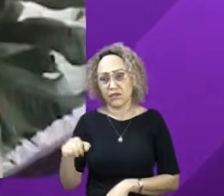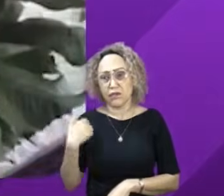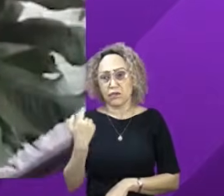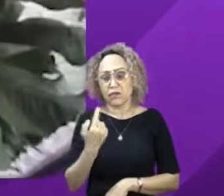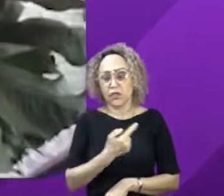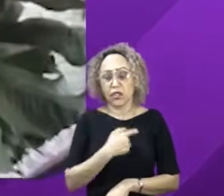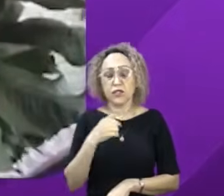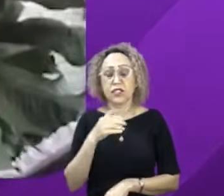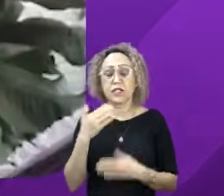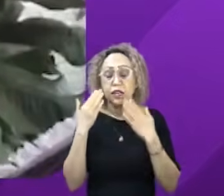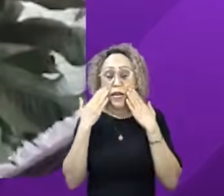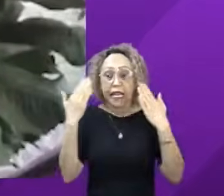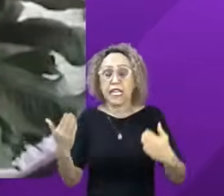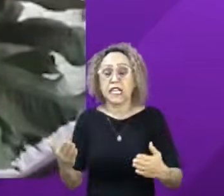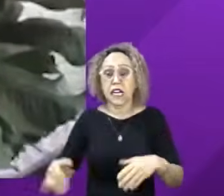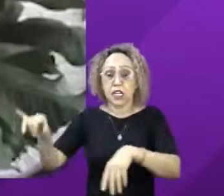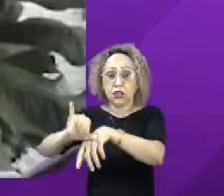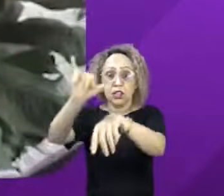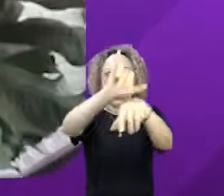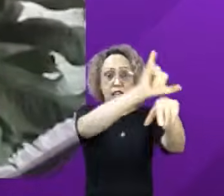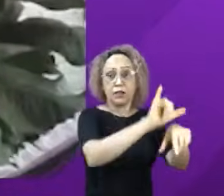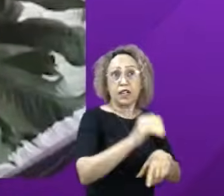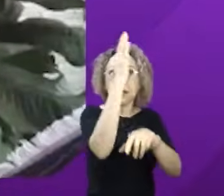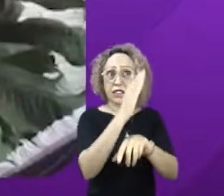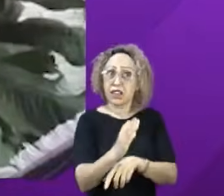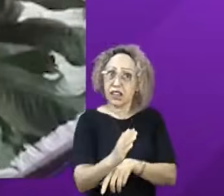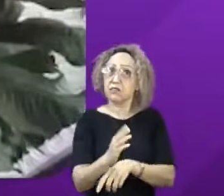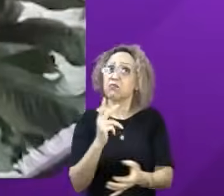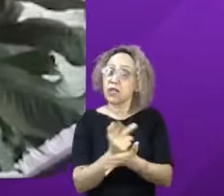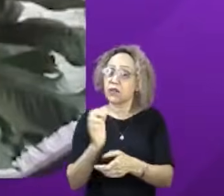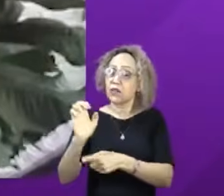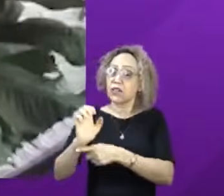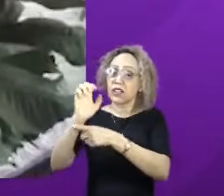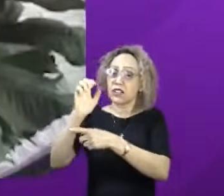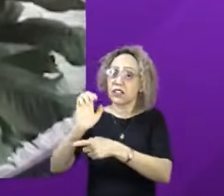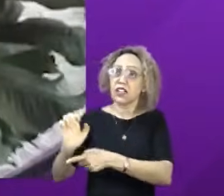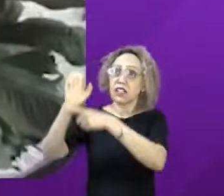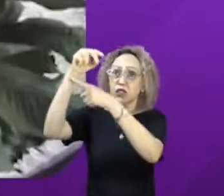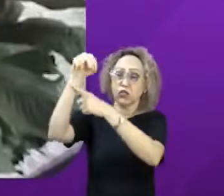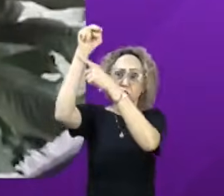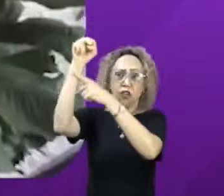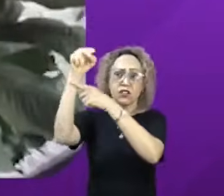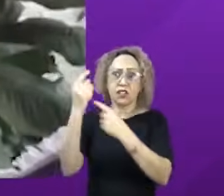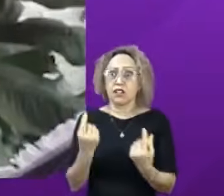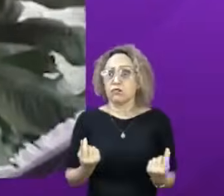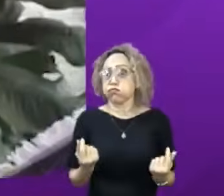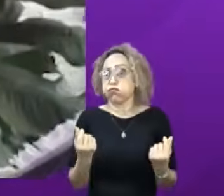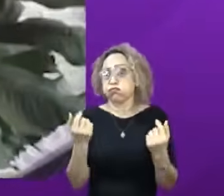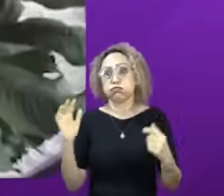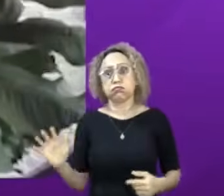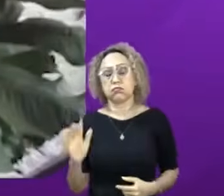em outras capitais brasileiras, até mesmo no Norte, é um custo muito alto, né? Que muitas vezes